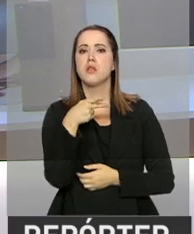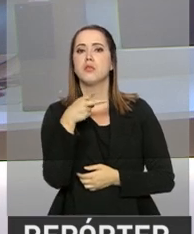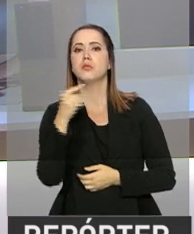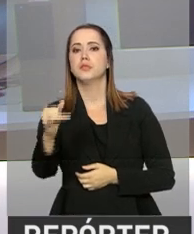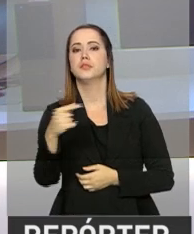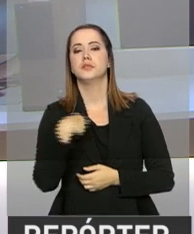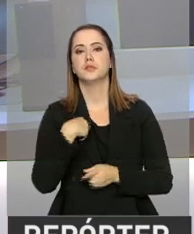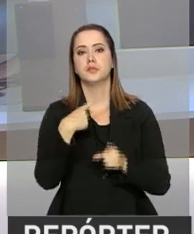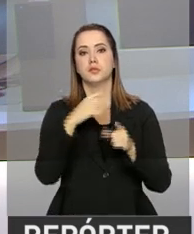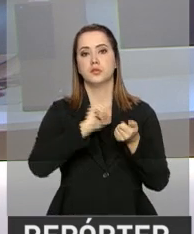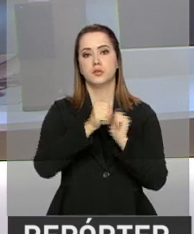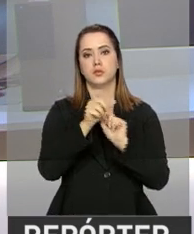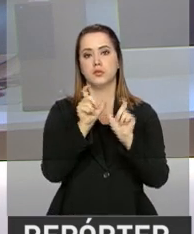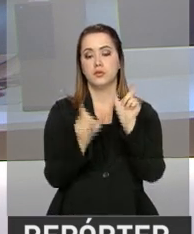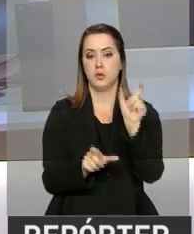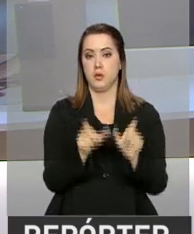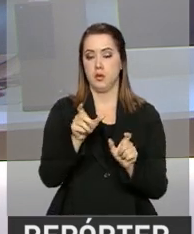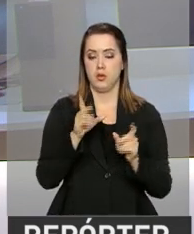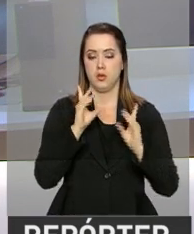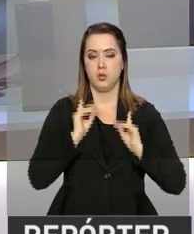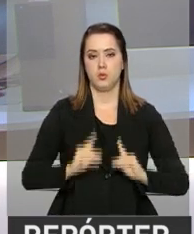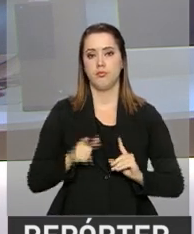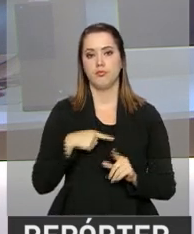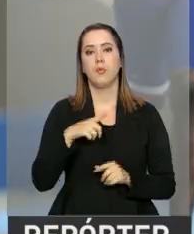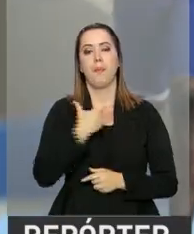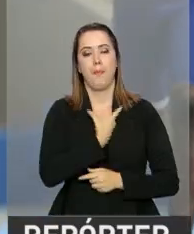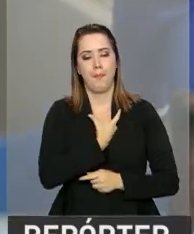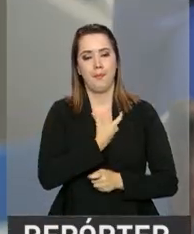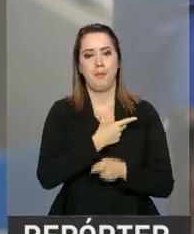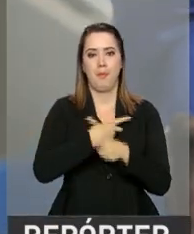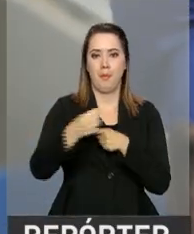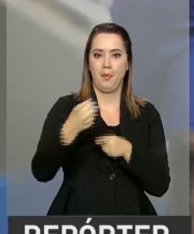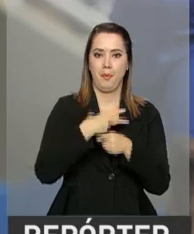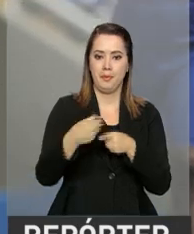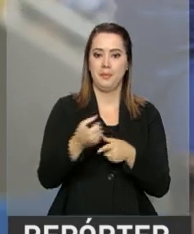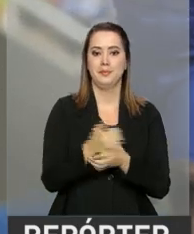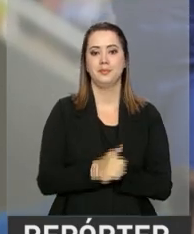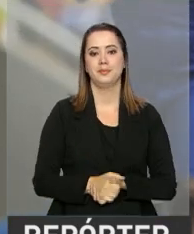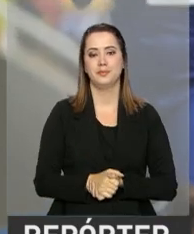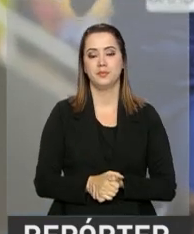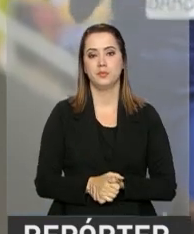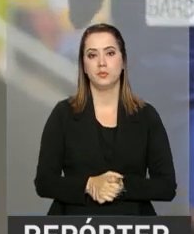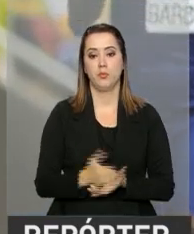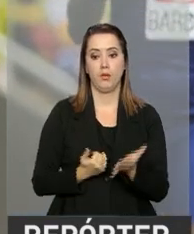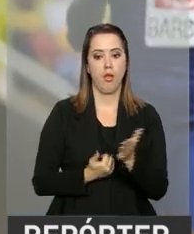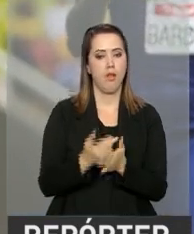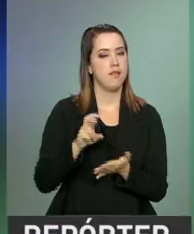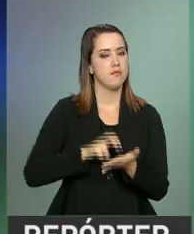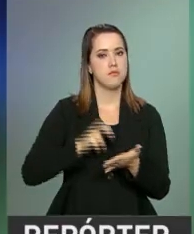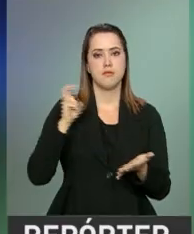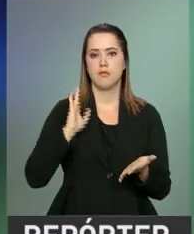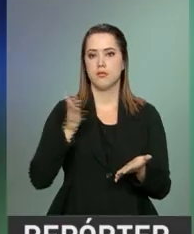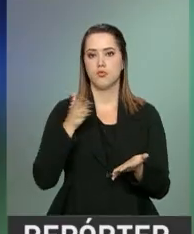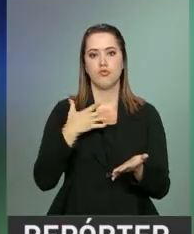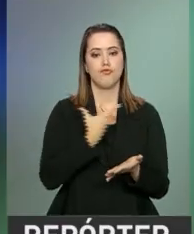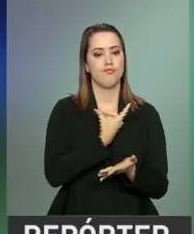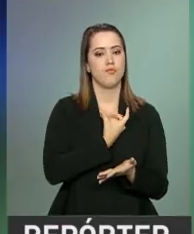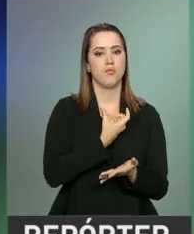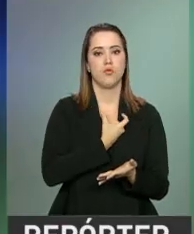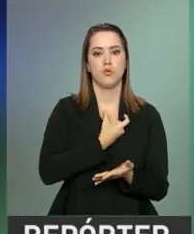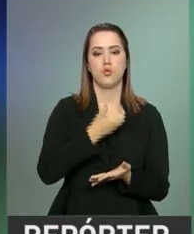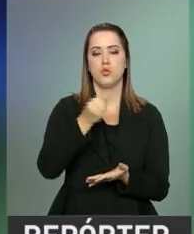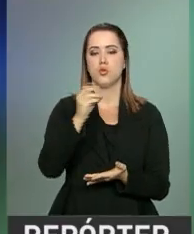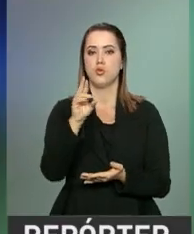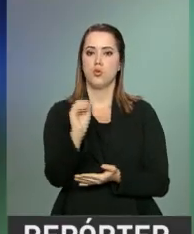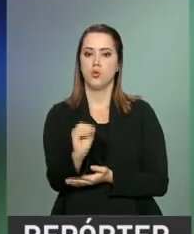competições do dos jogos paralímpicos mais medalhas logo cedo Daniel Martins ganhou o ouro no